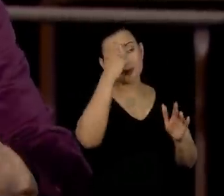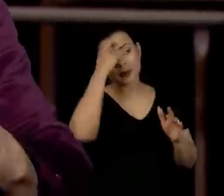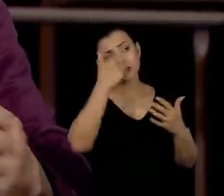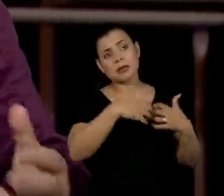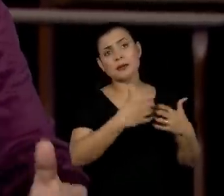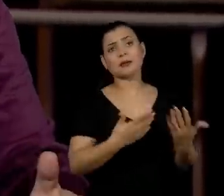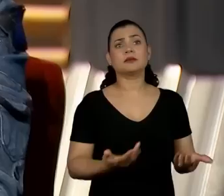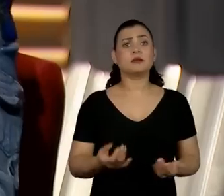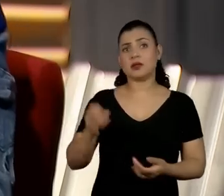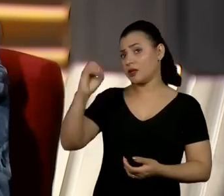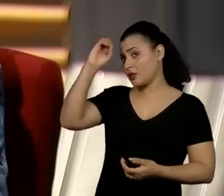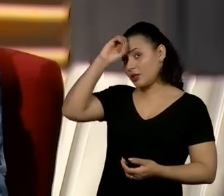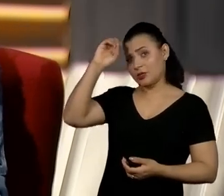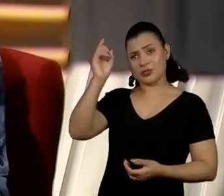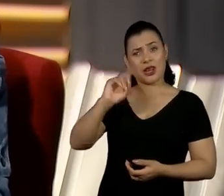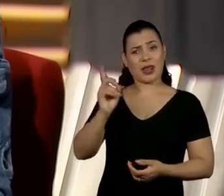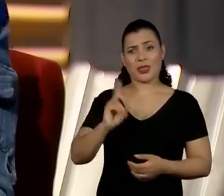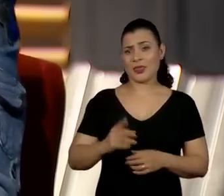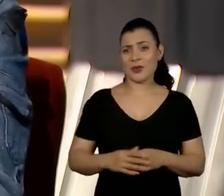pensamento